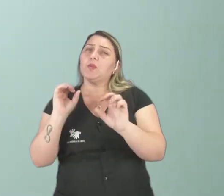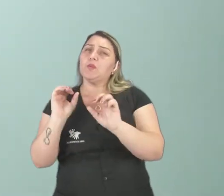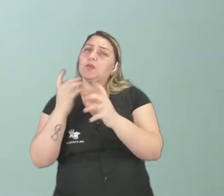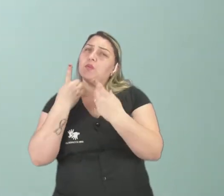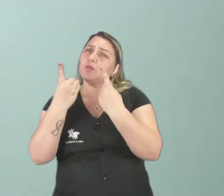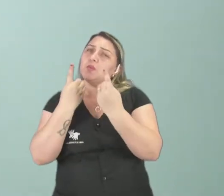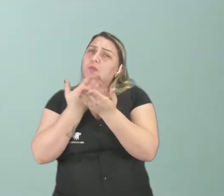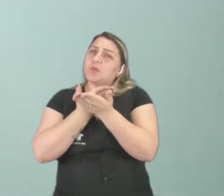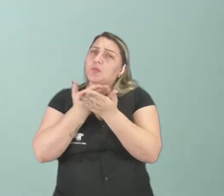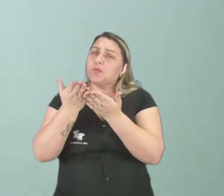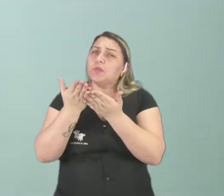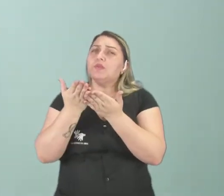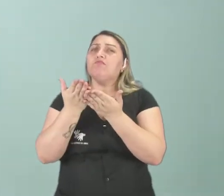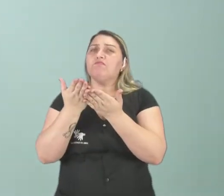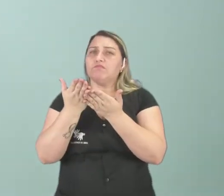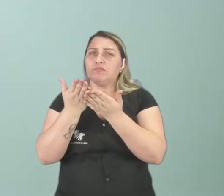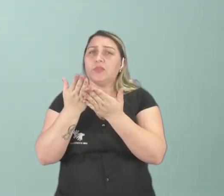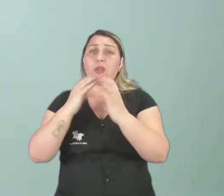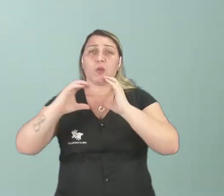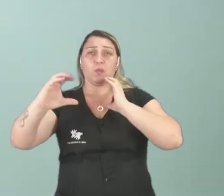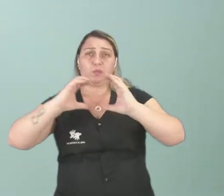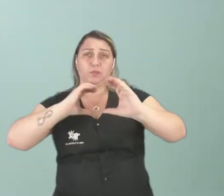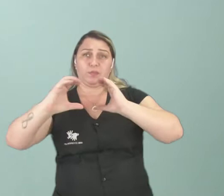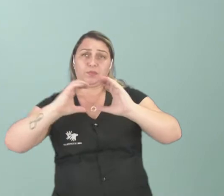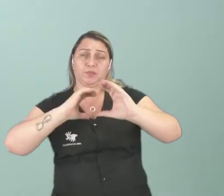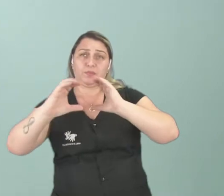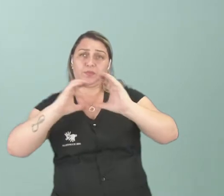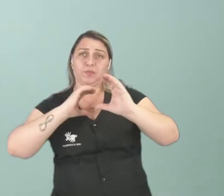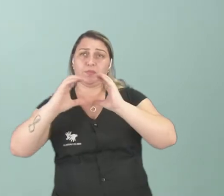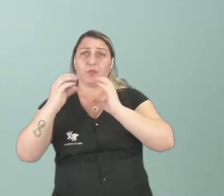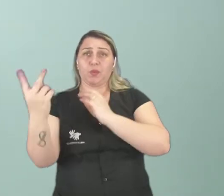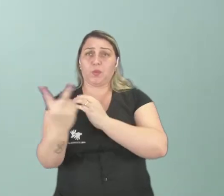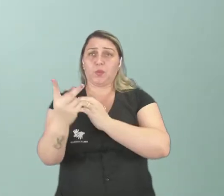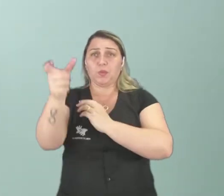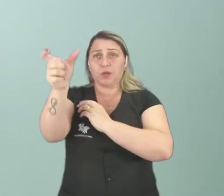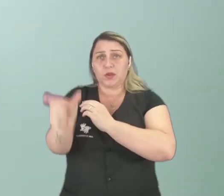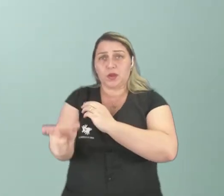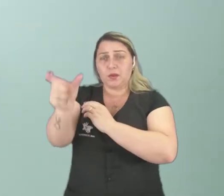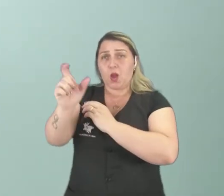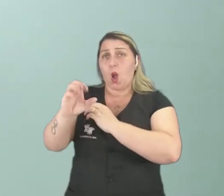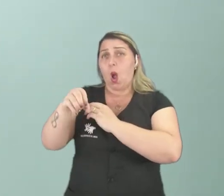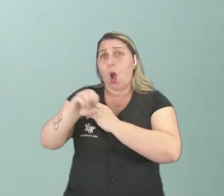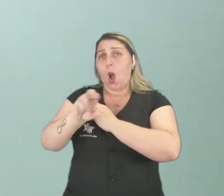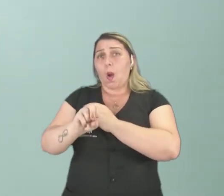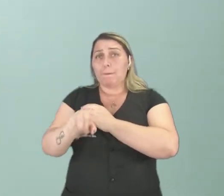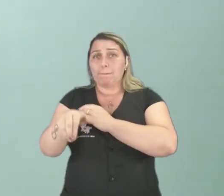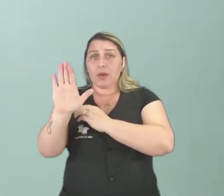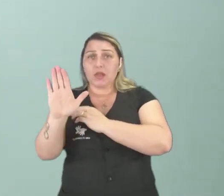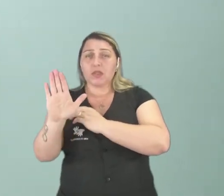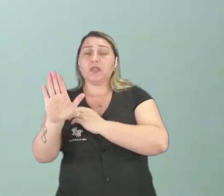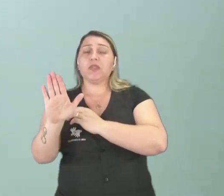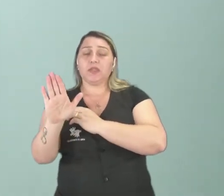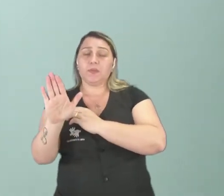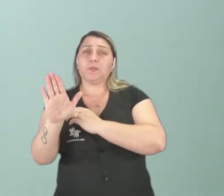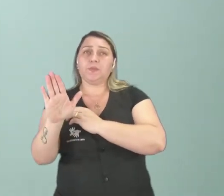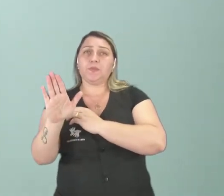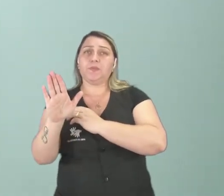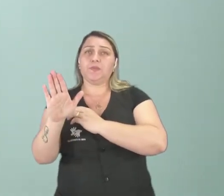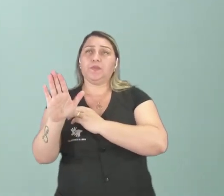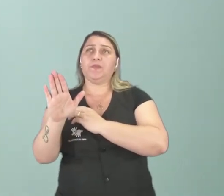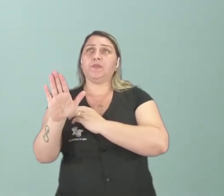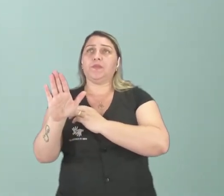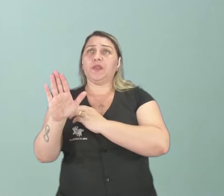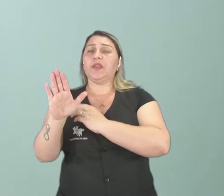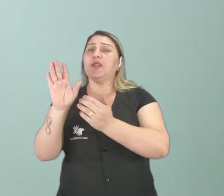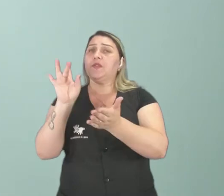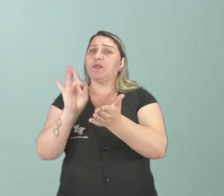diálogo, onde que há a comunicação entre duas pessoas ou mais, tá bom? Então, ele